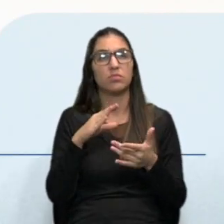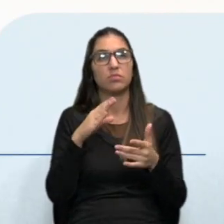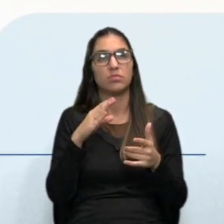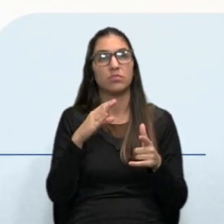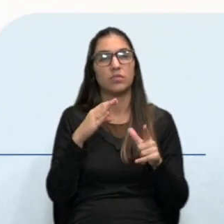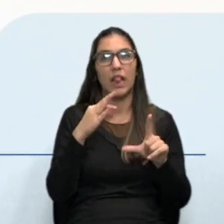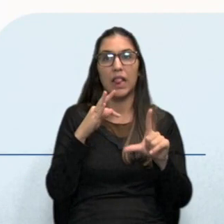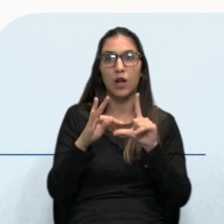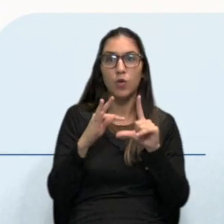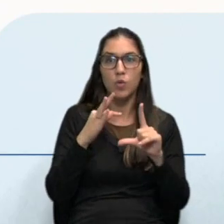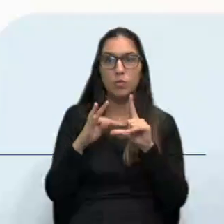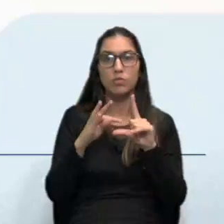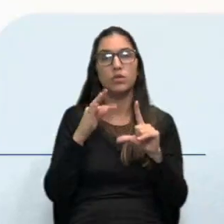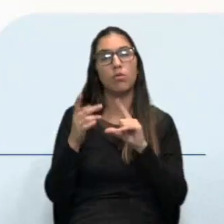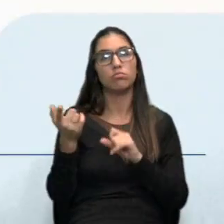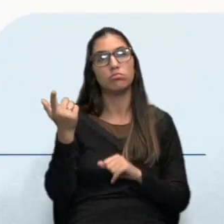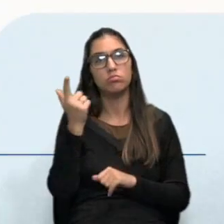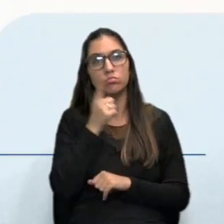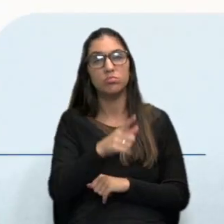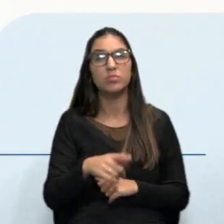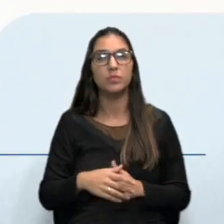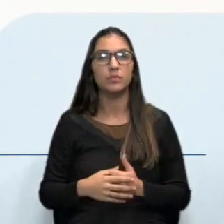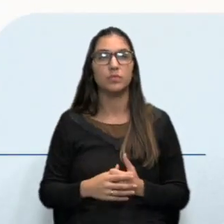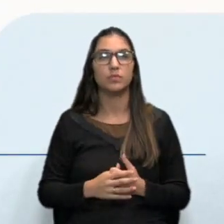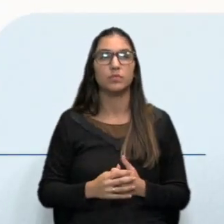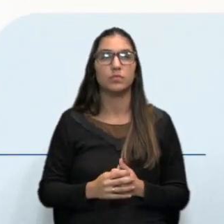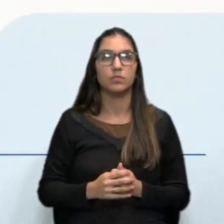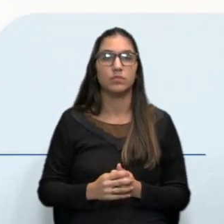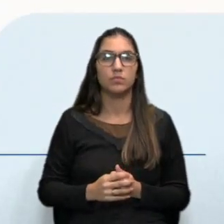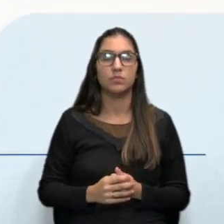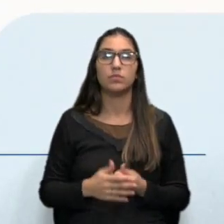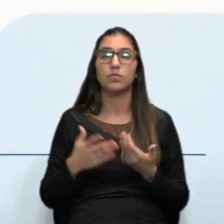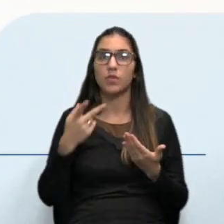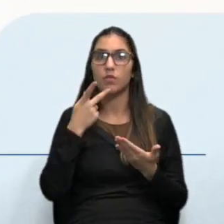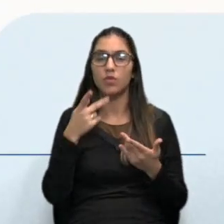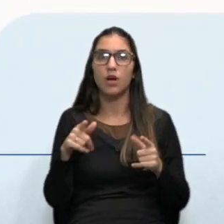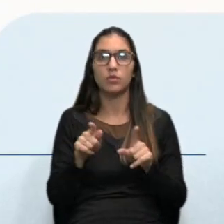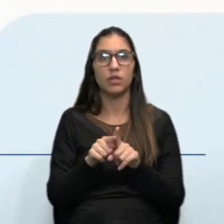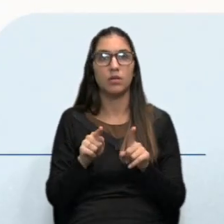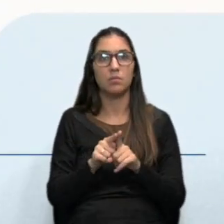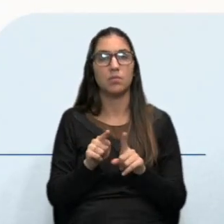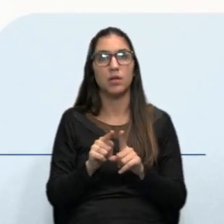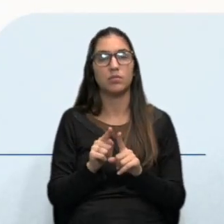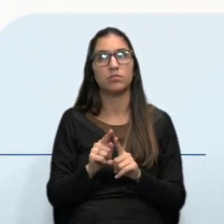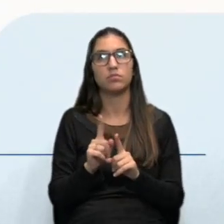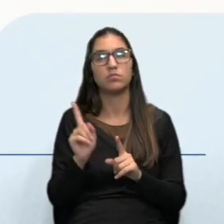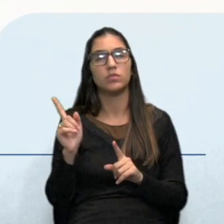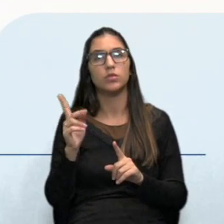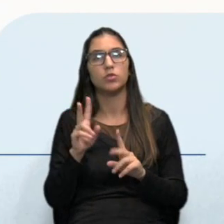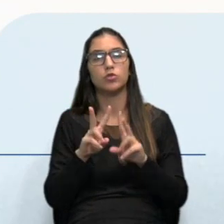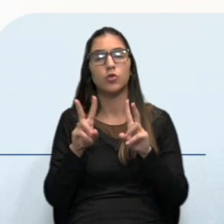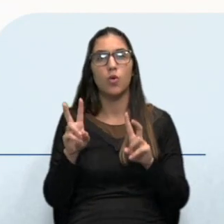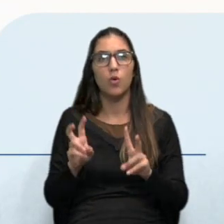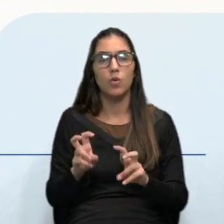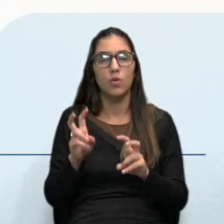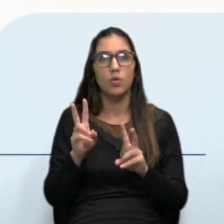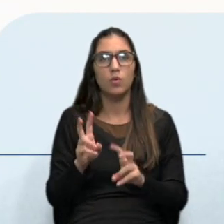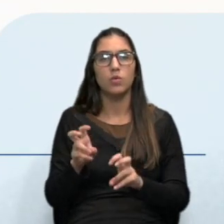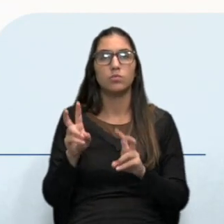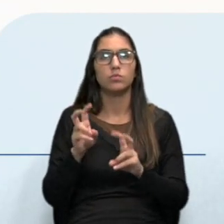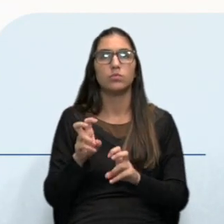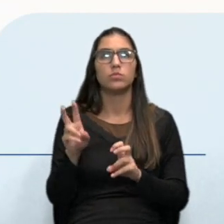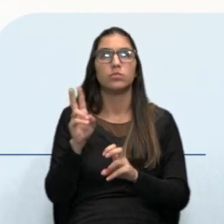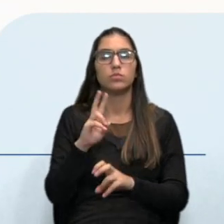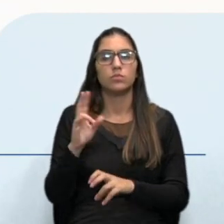foi concretizado. E aí, quando eu falo também, uma peculiaridade, quando eu falo de telefonia fixa